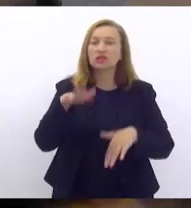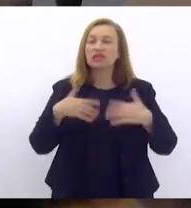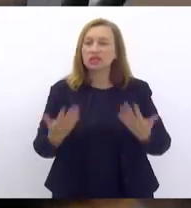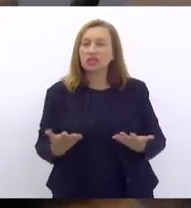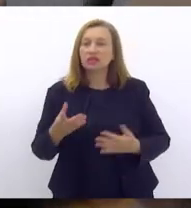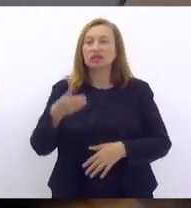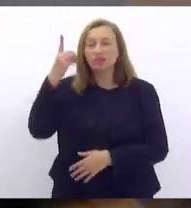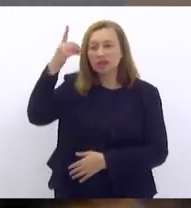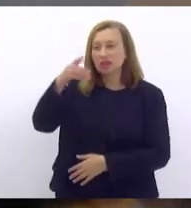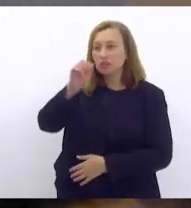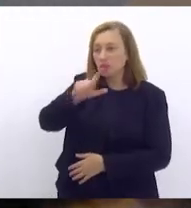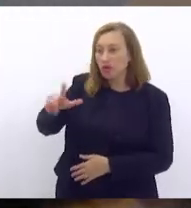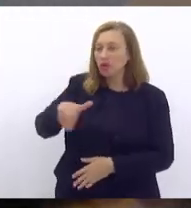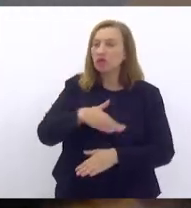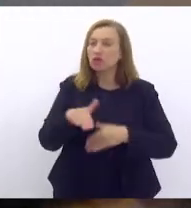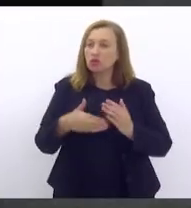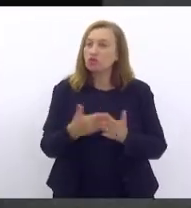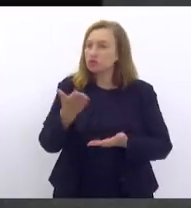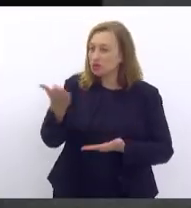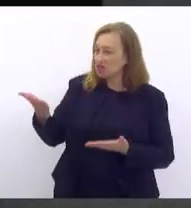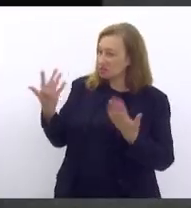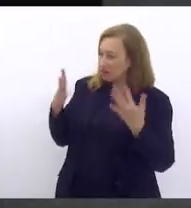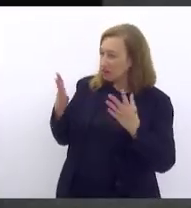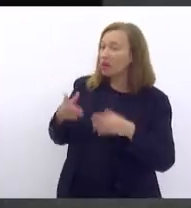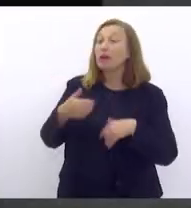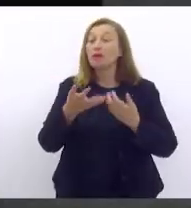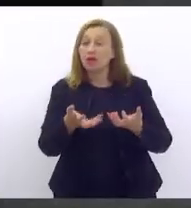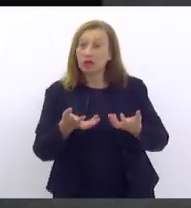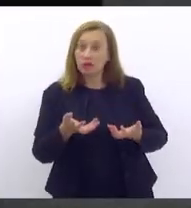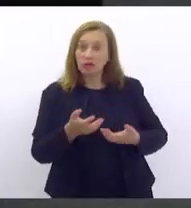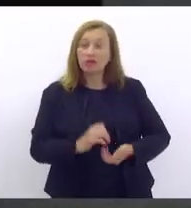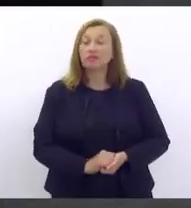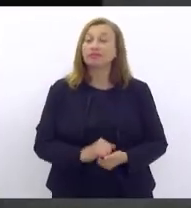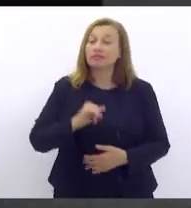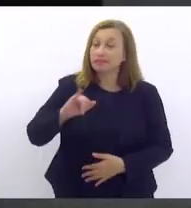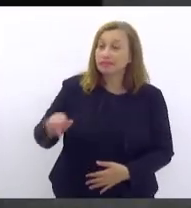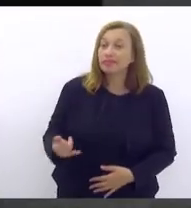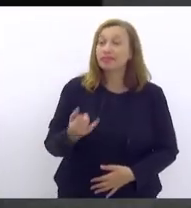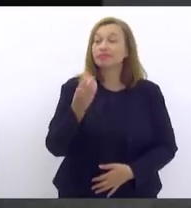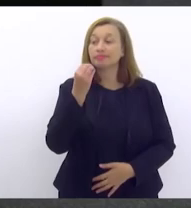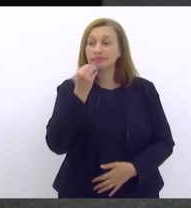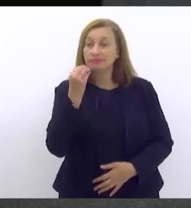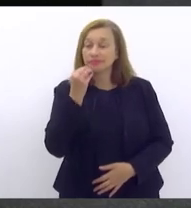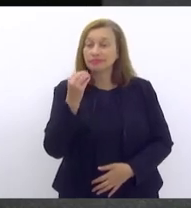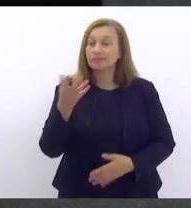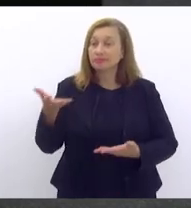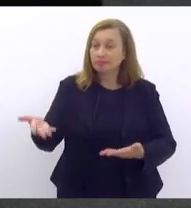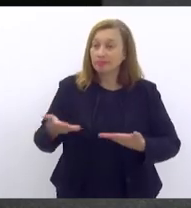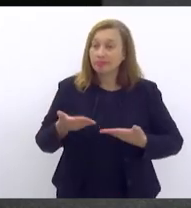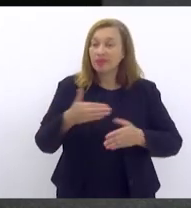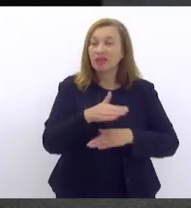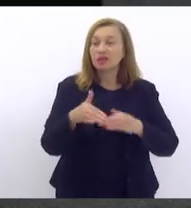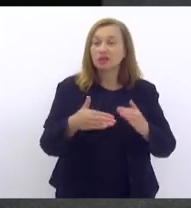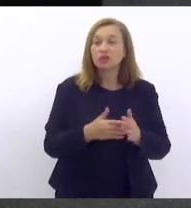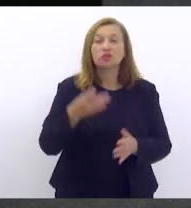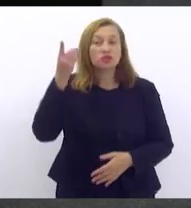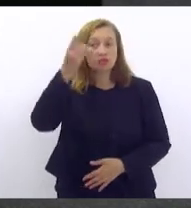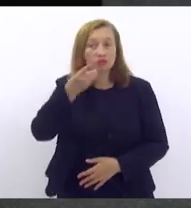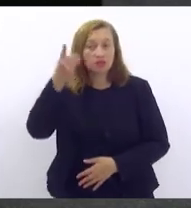deputado Pobel e toda a rapaziada está de parabéns. Mas eu queria aproveitar a oportunidade aqui para fazer um convite a todos os